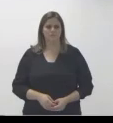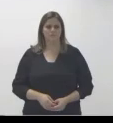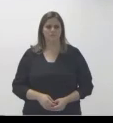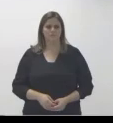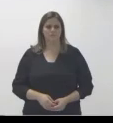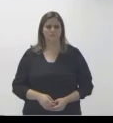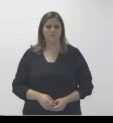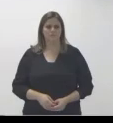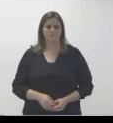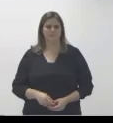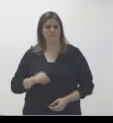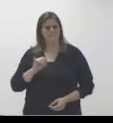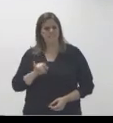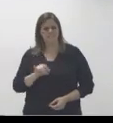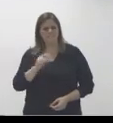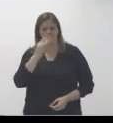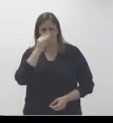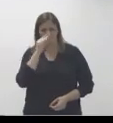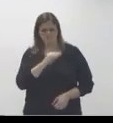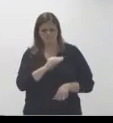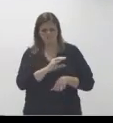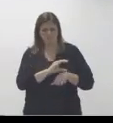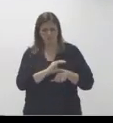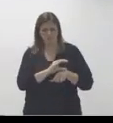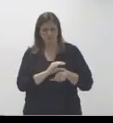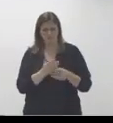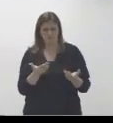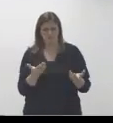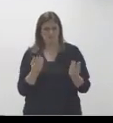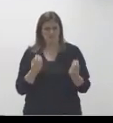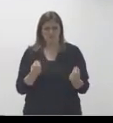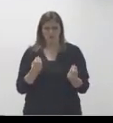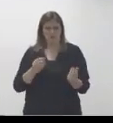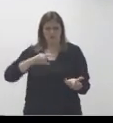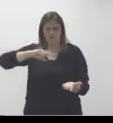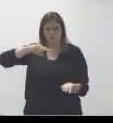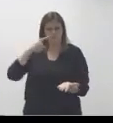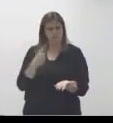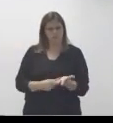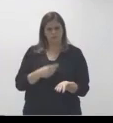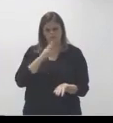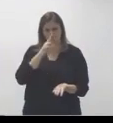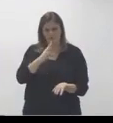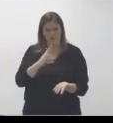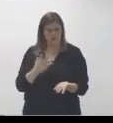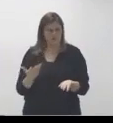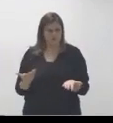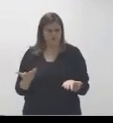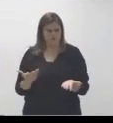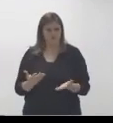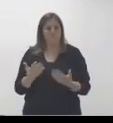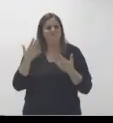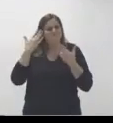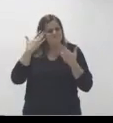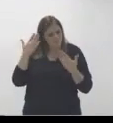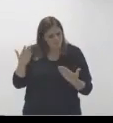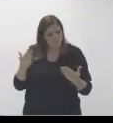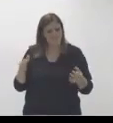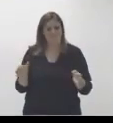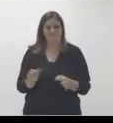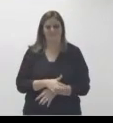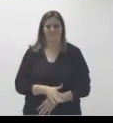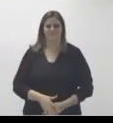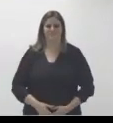voltar atrás é romper esse importante pacto de direitos só lembrando isso muito obrigado